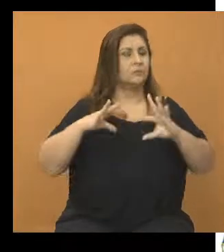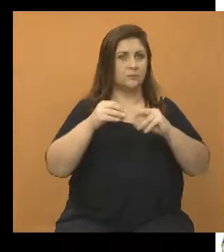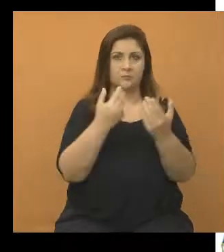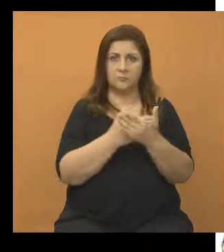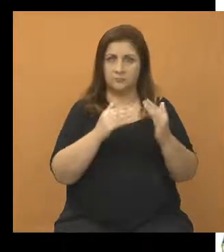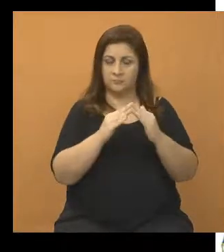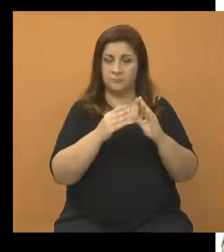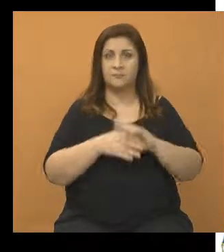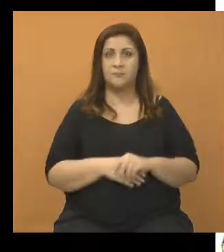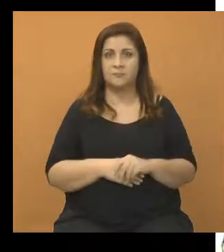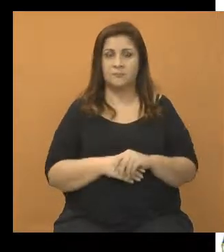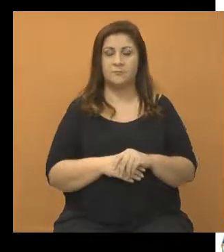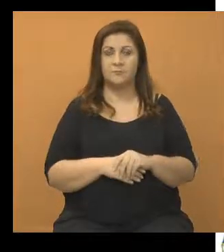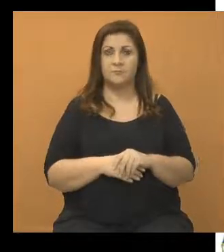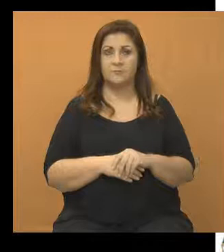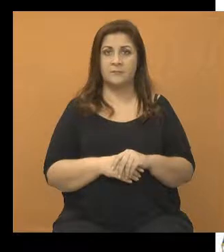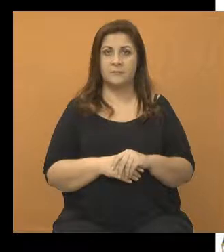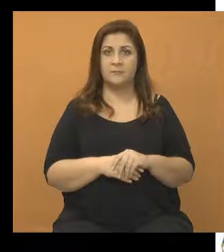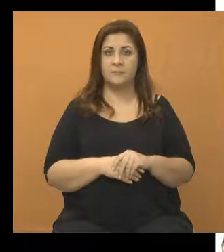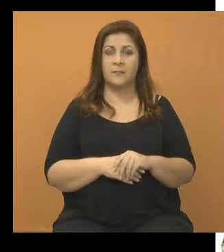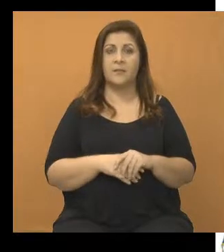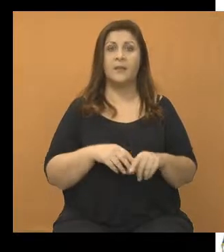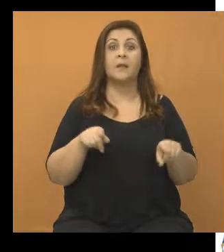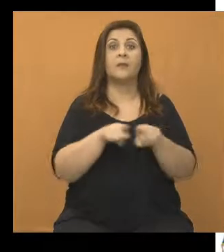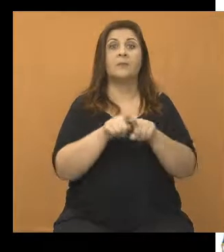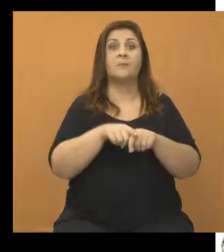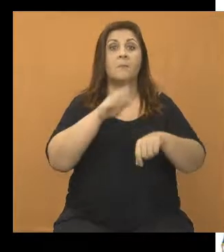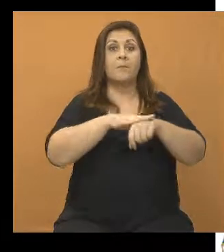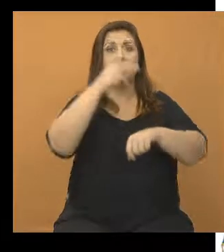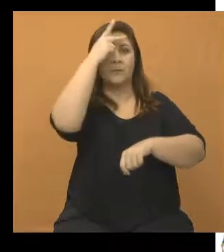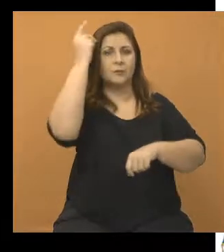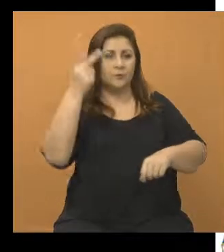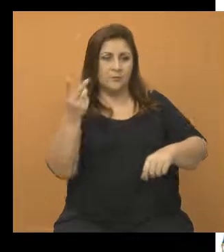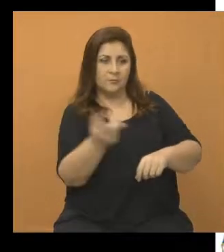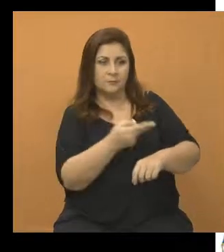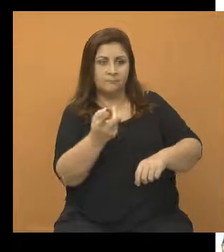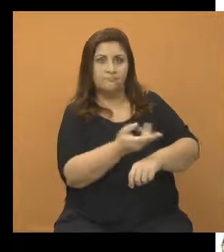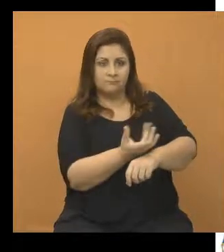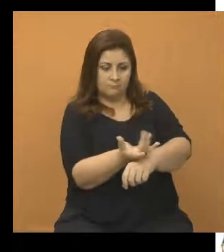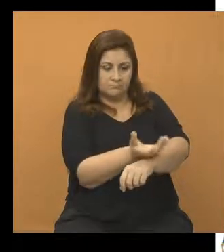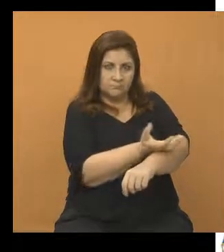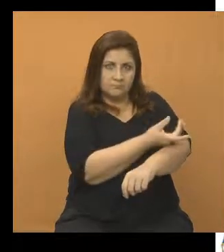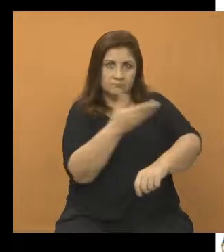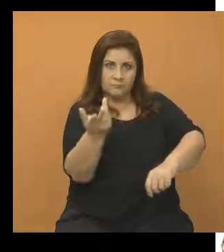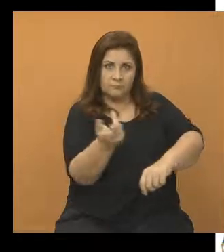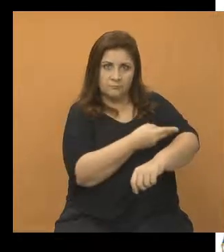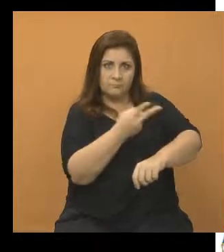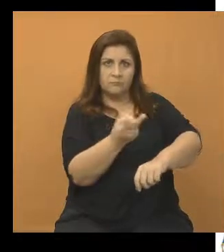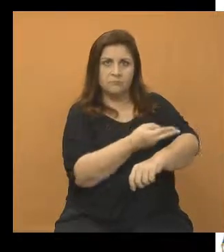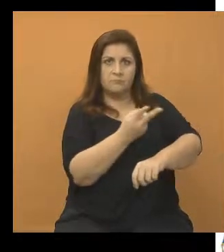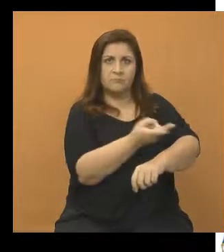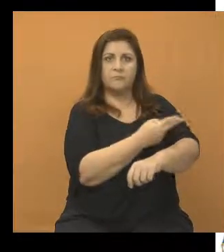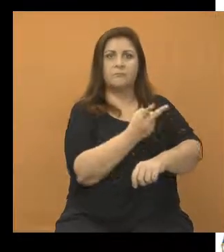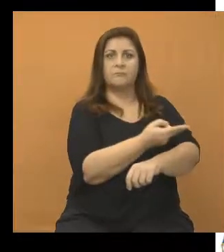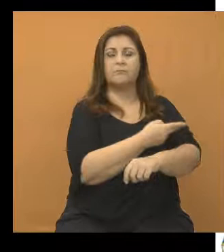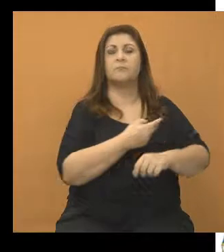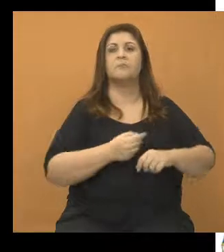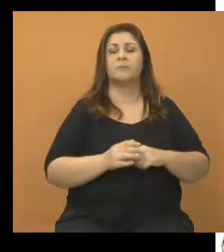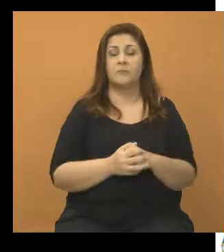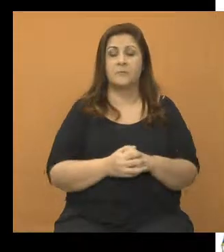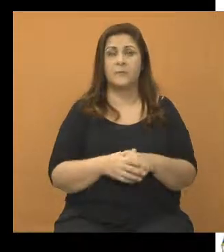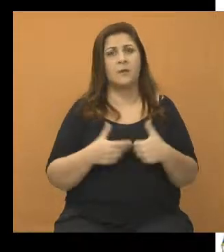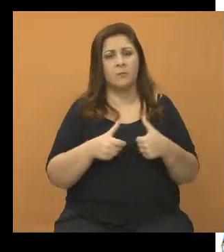de número de equipes de capina no município, né, para que a gente consiga manter